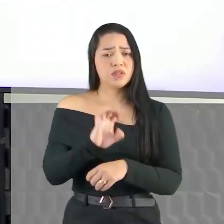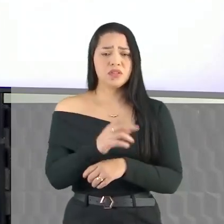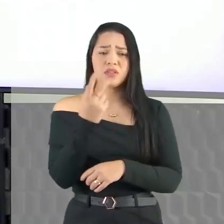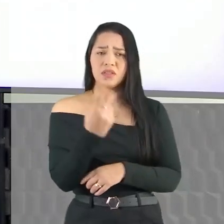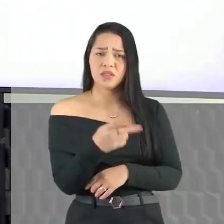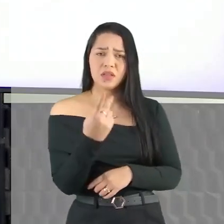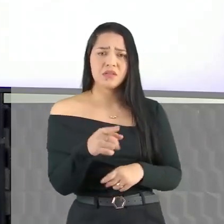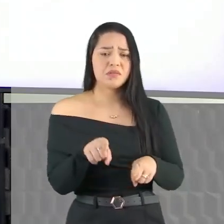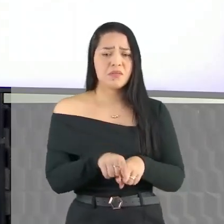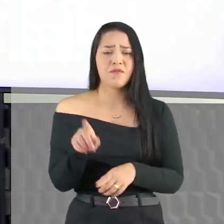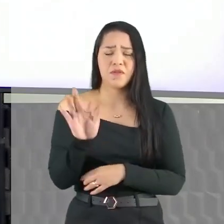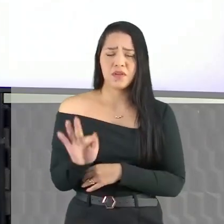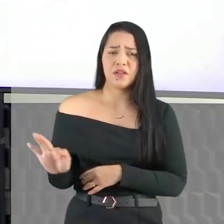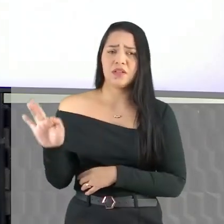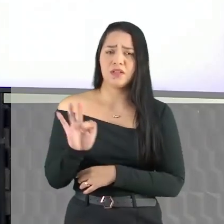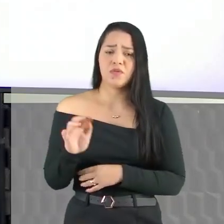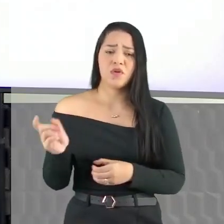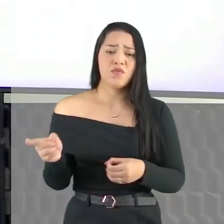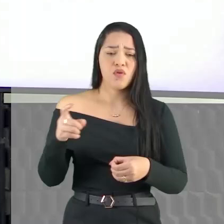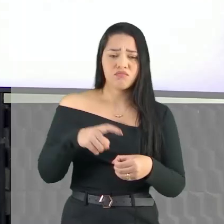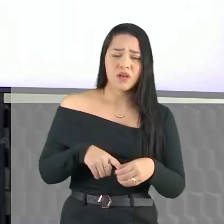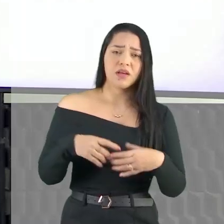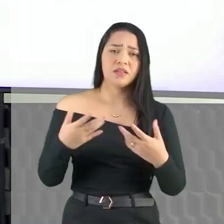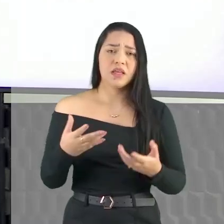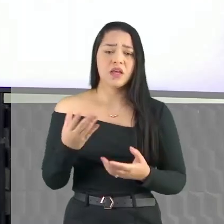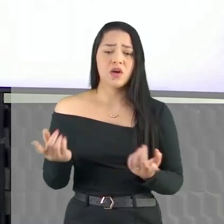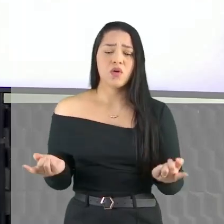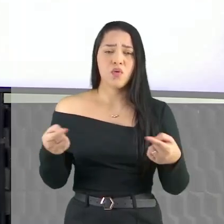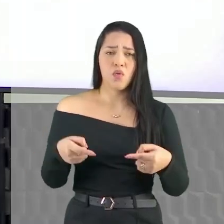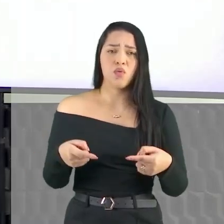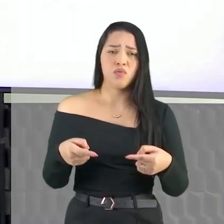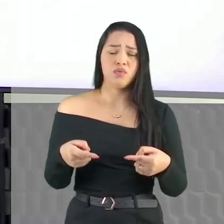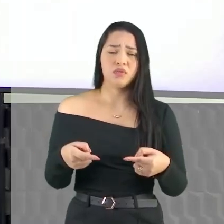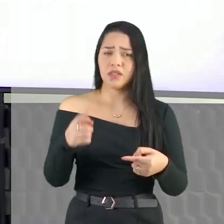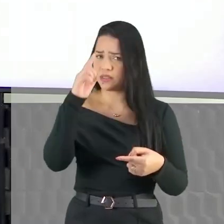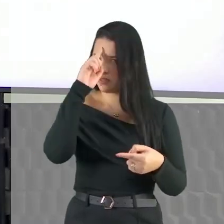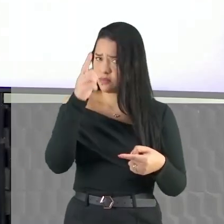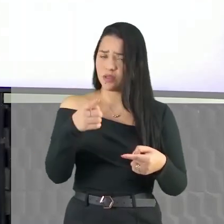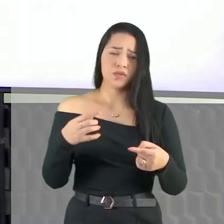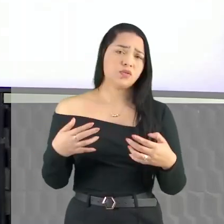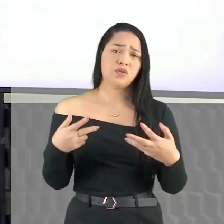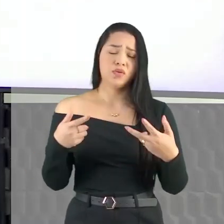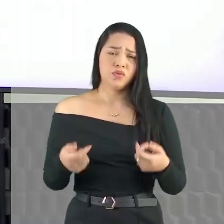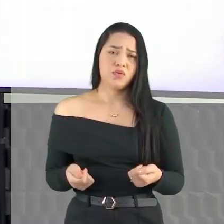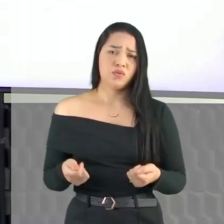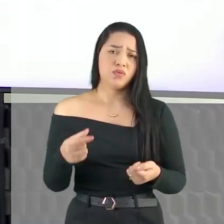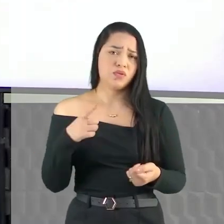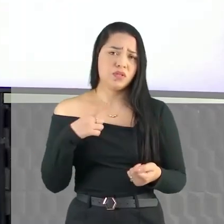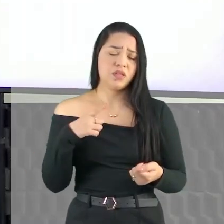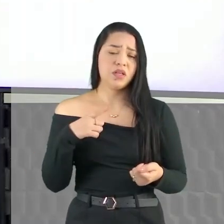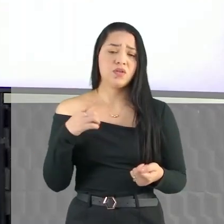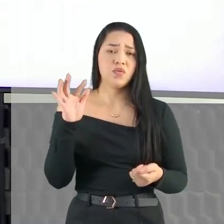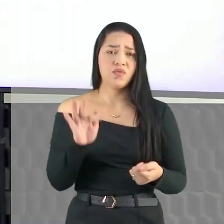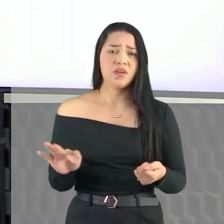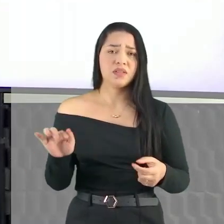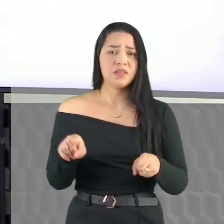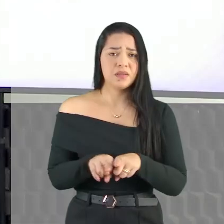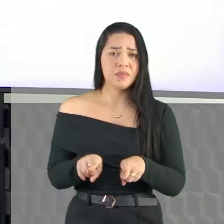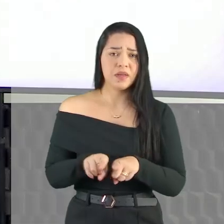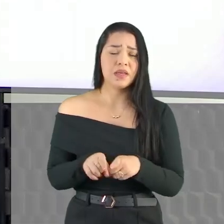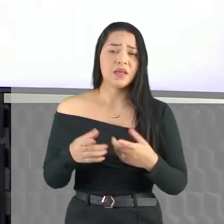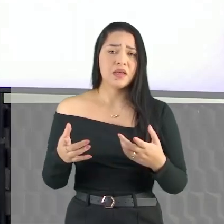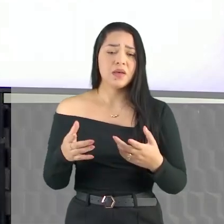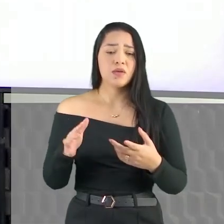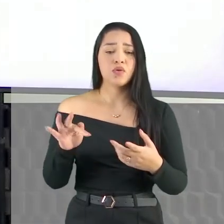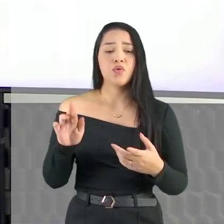questão do federalismo, ela voltasse, né, contra esses mandos do fascismo e também, claro,